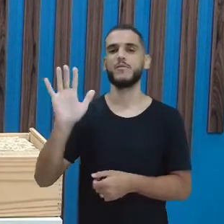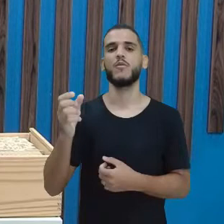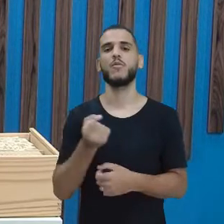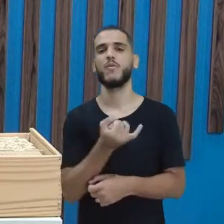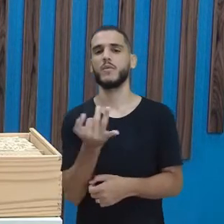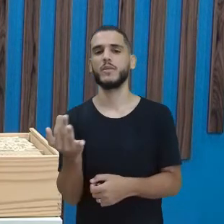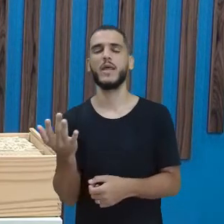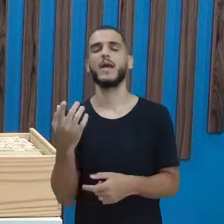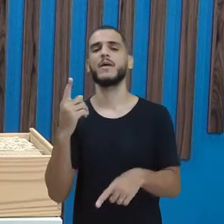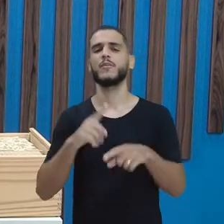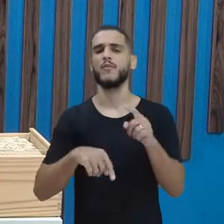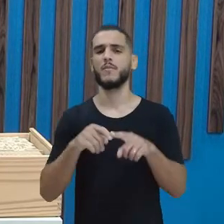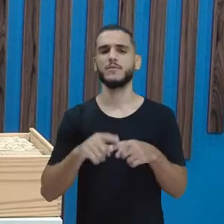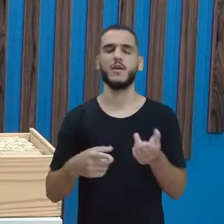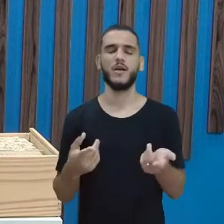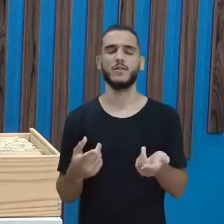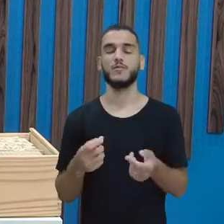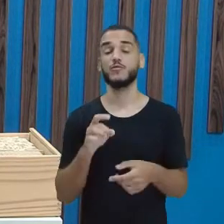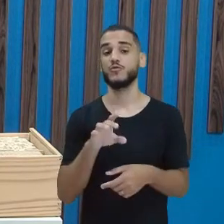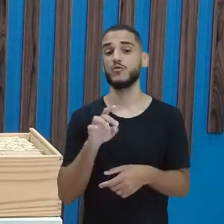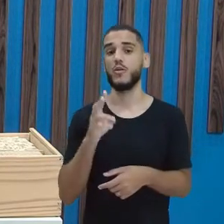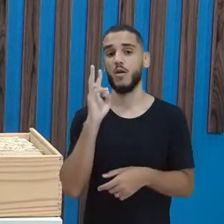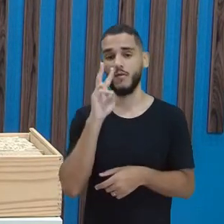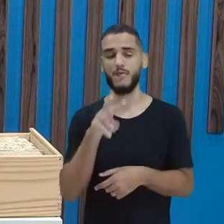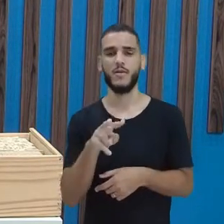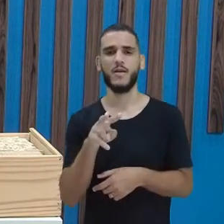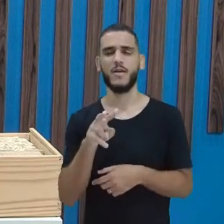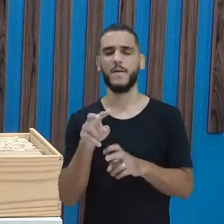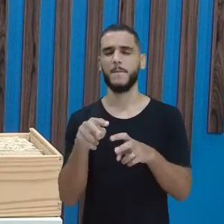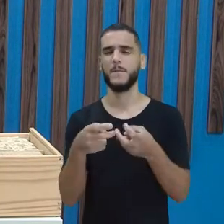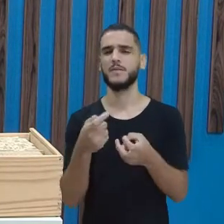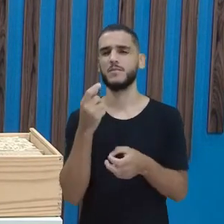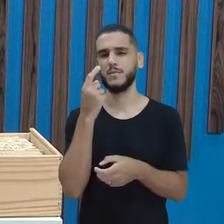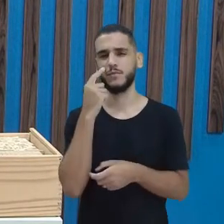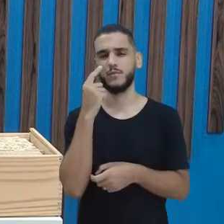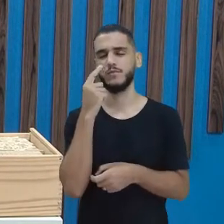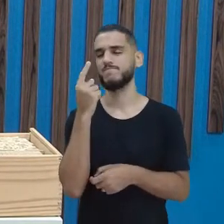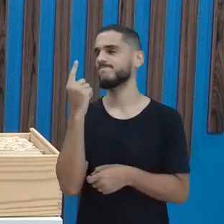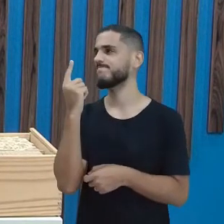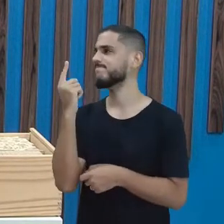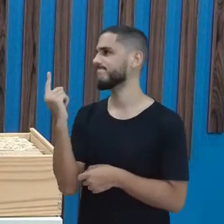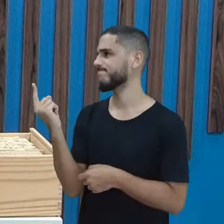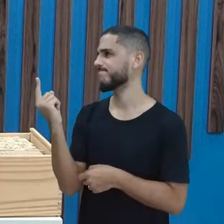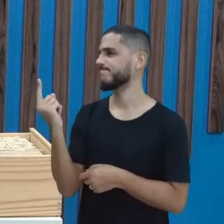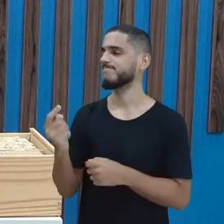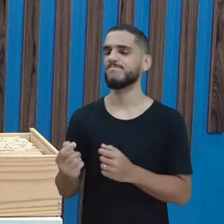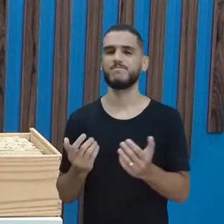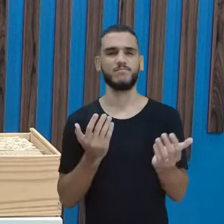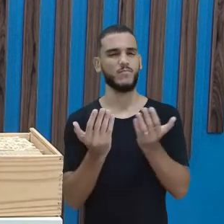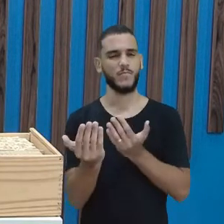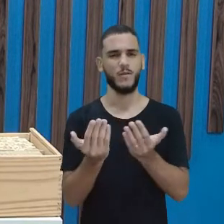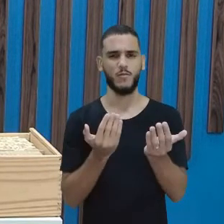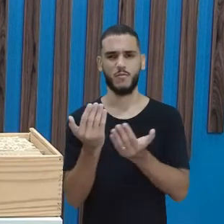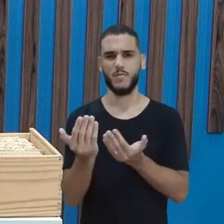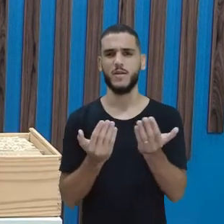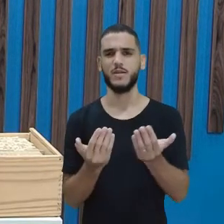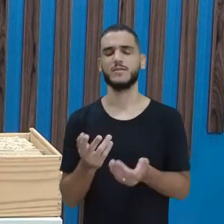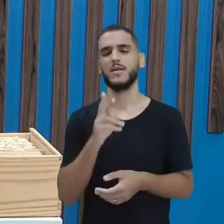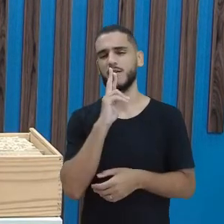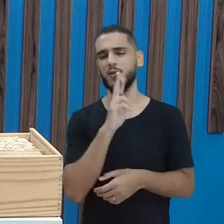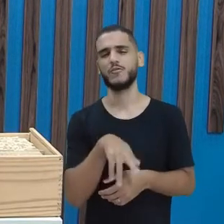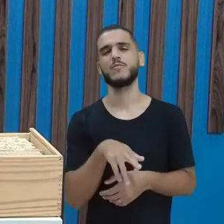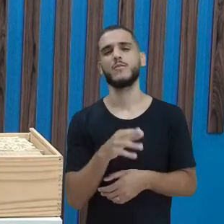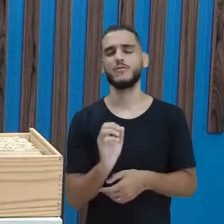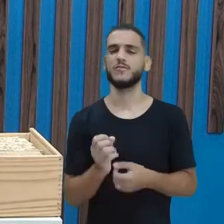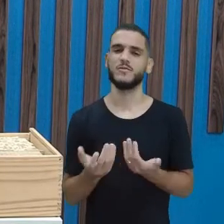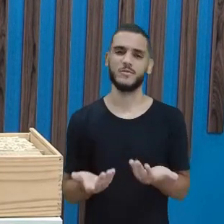de objetos. Então, só em olhar, só em observar, já podemos fazer uma comparação e dar